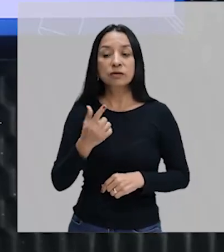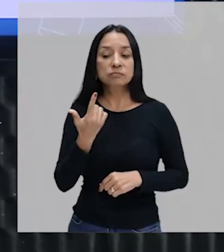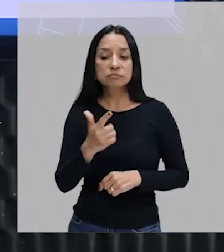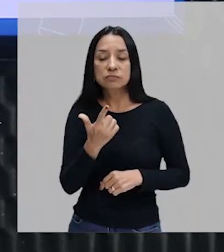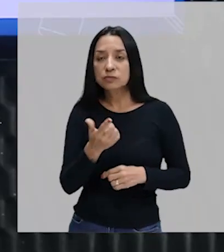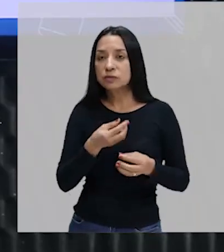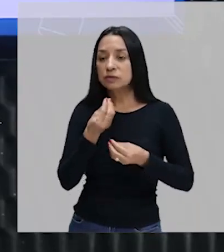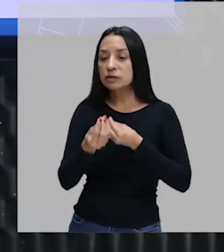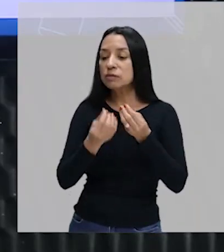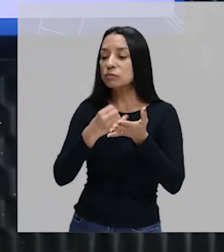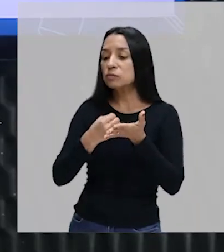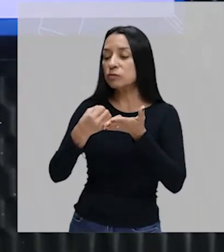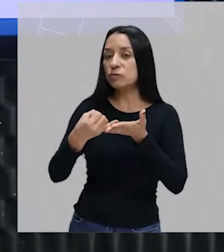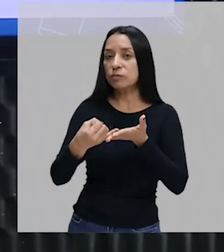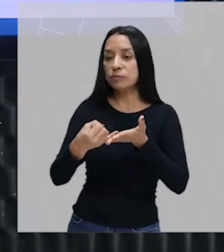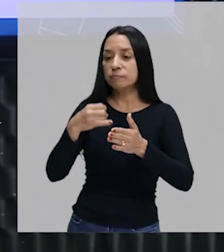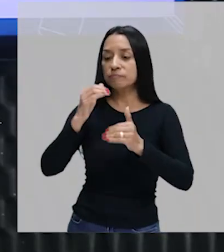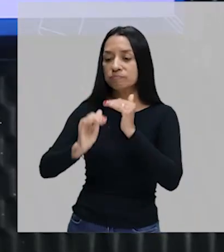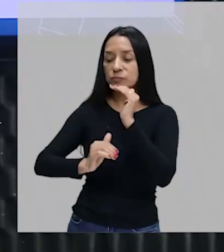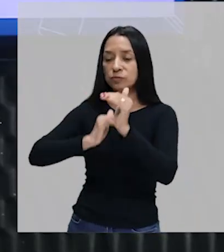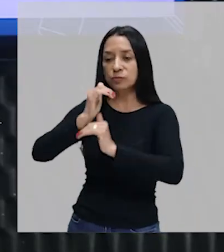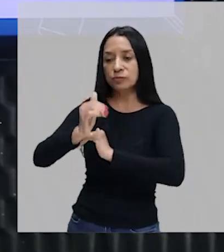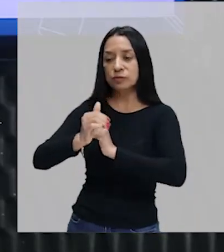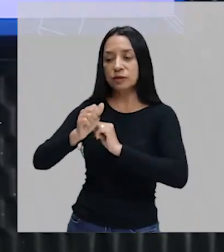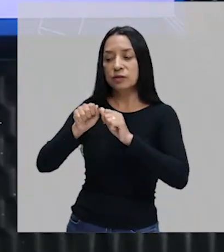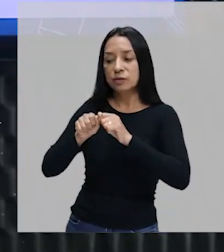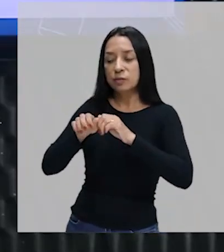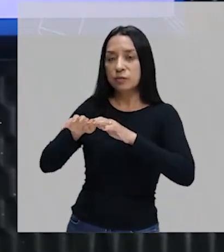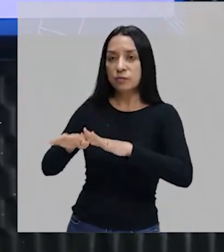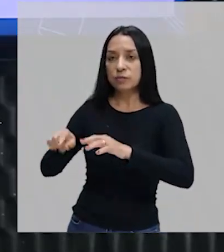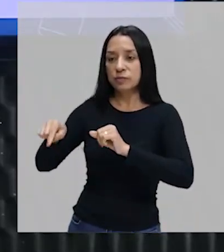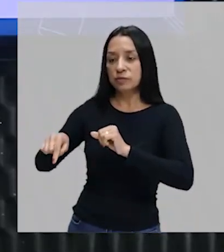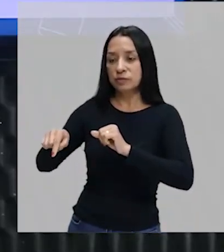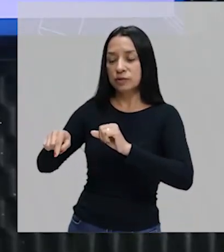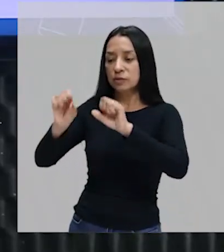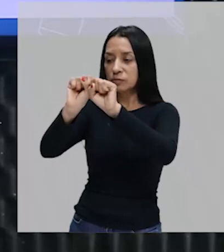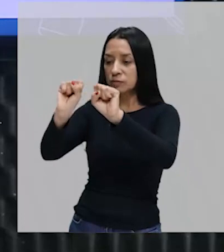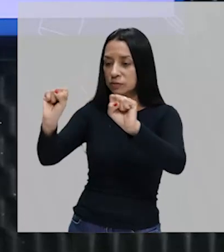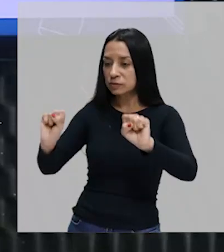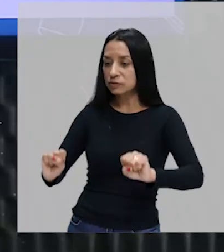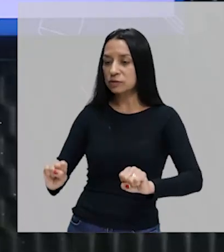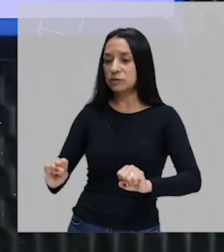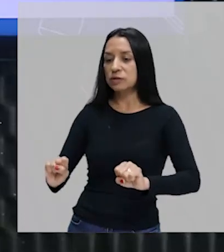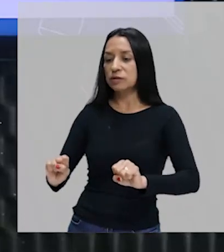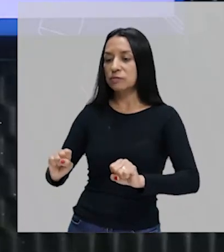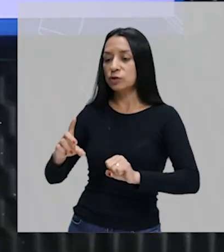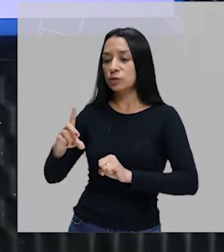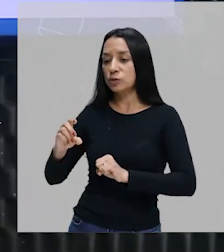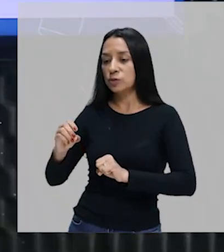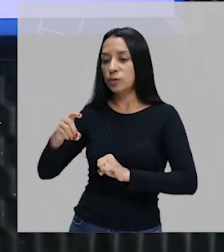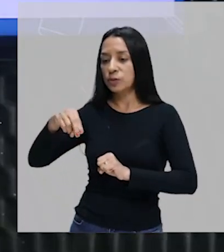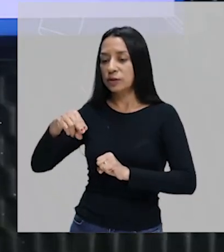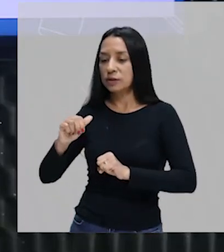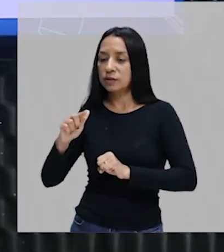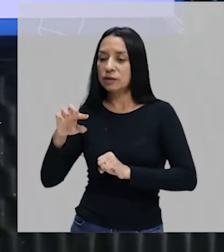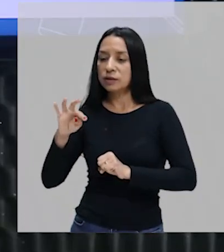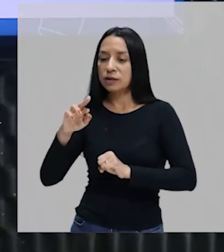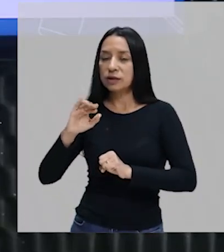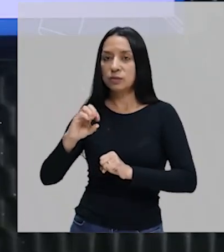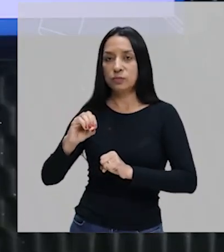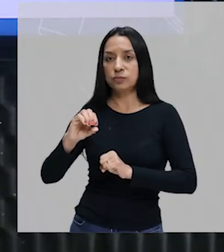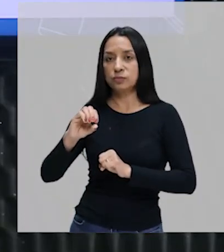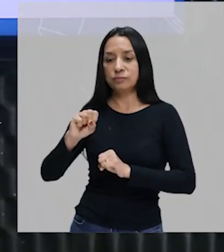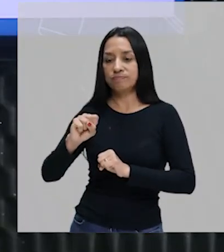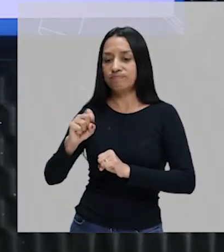o início do processo de povoamento português do Maranhão pelo sistema de donatarias, pelo sistema das